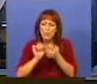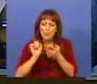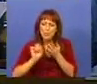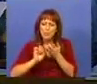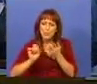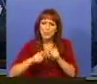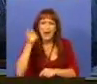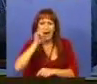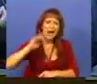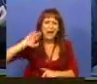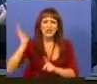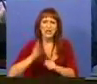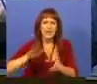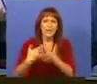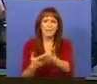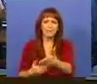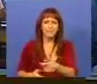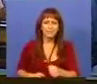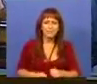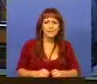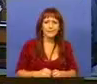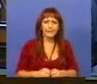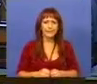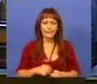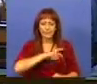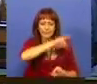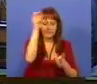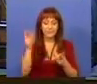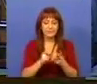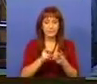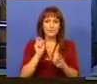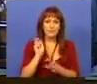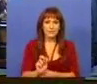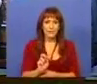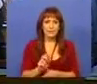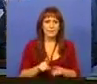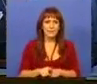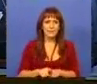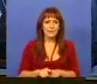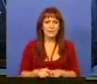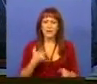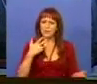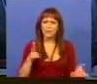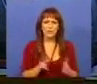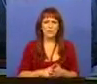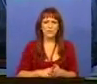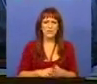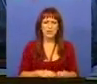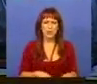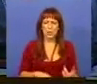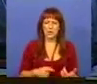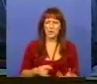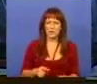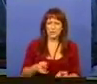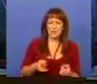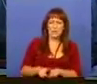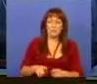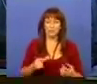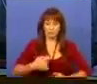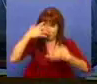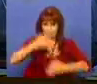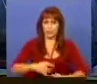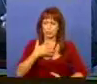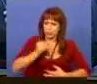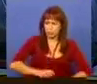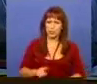descrição de quem castiga. Em terceiro lugar, uma verdadeira fobia disciplinar